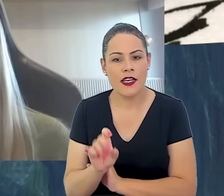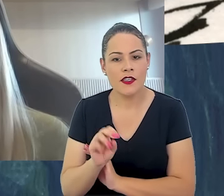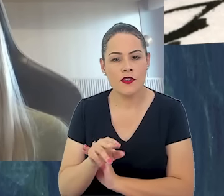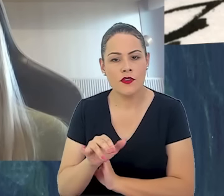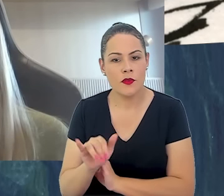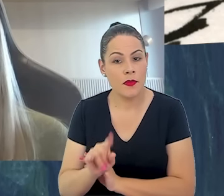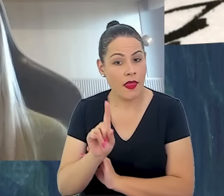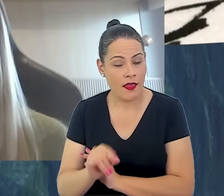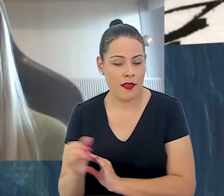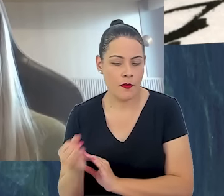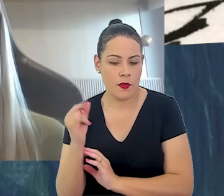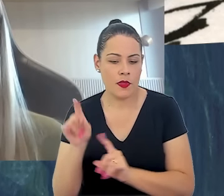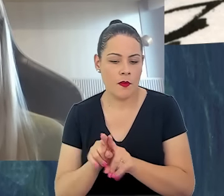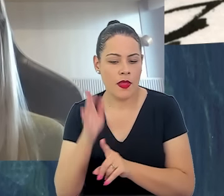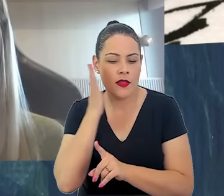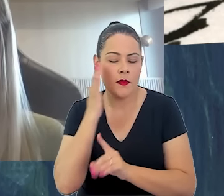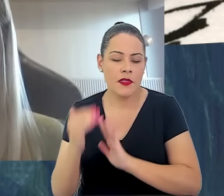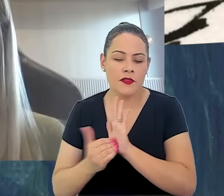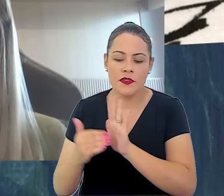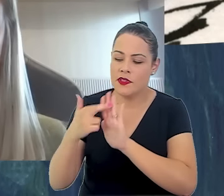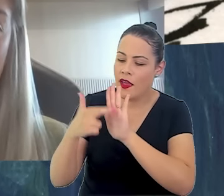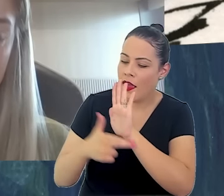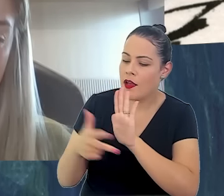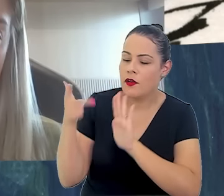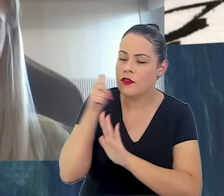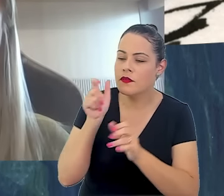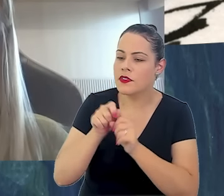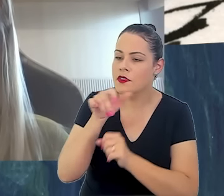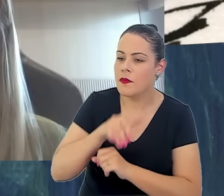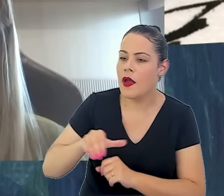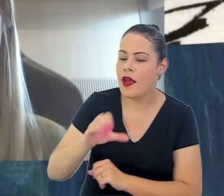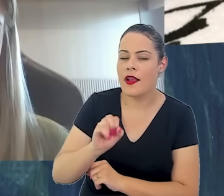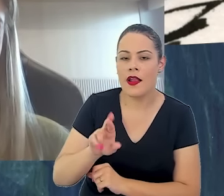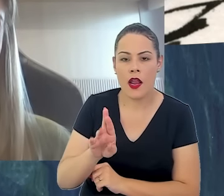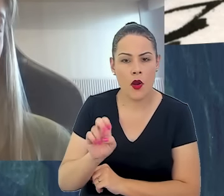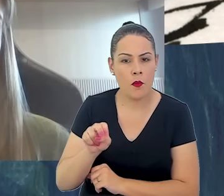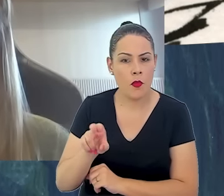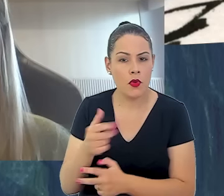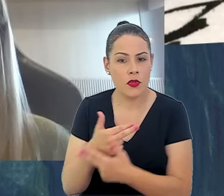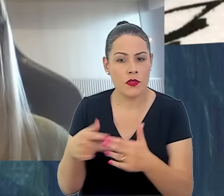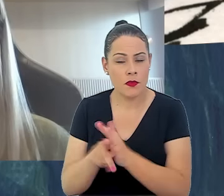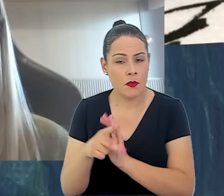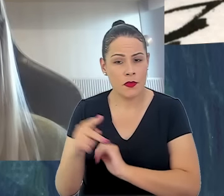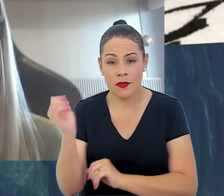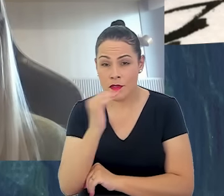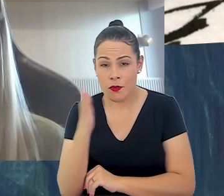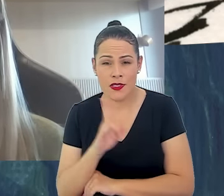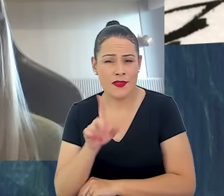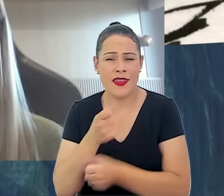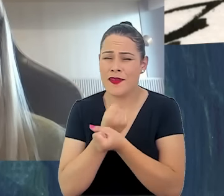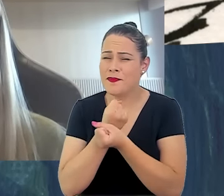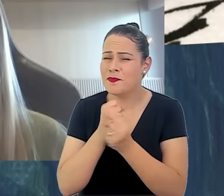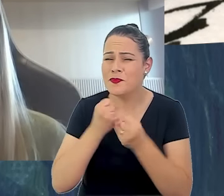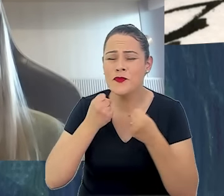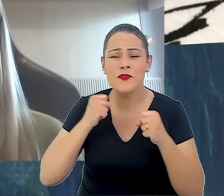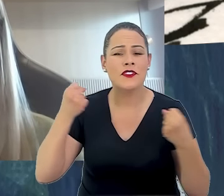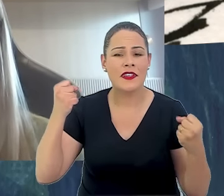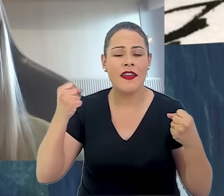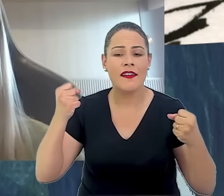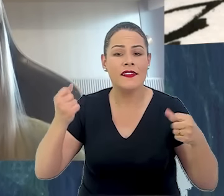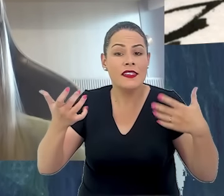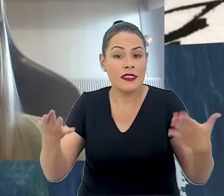importante. As regras, né, para a gente ter aí um mercado de carbono, que no Brasil é algo que pode ser absolutamente gigantesco.